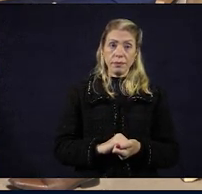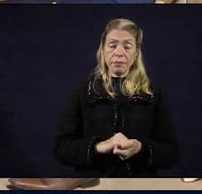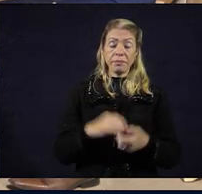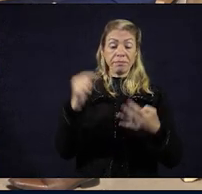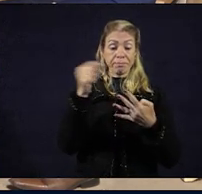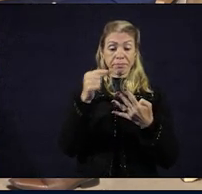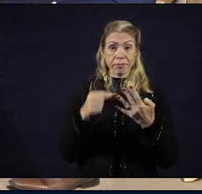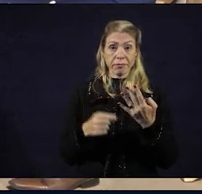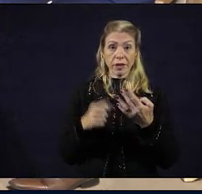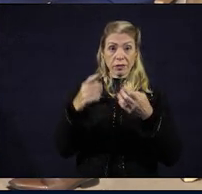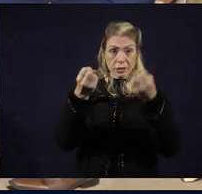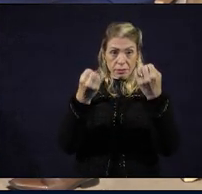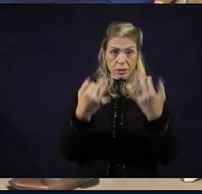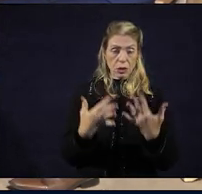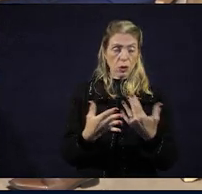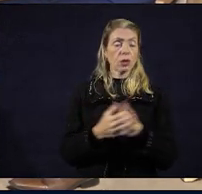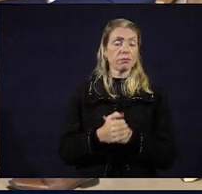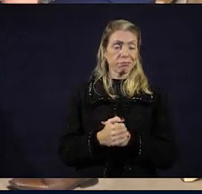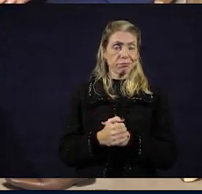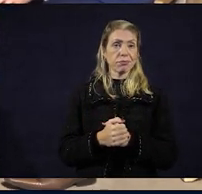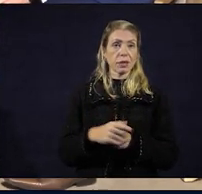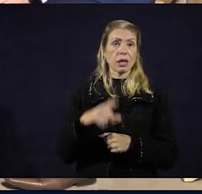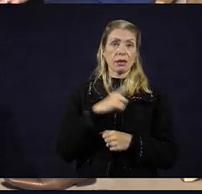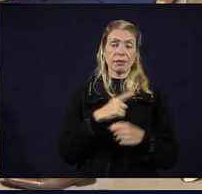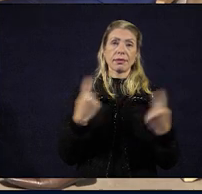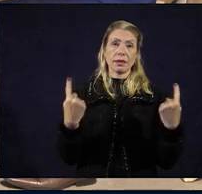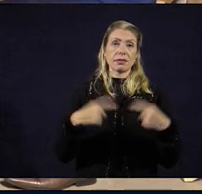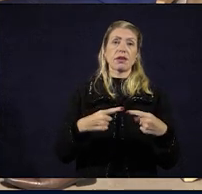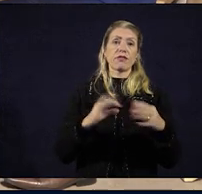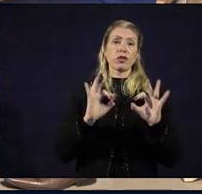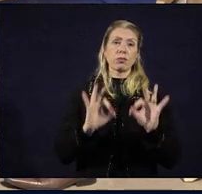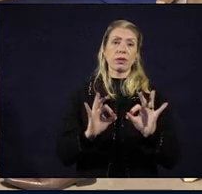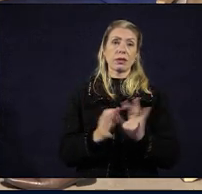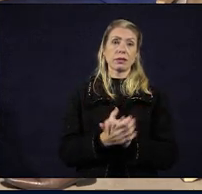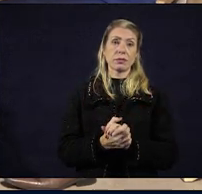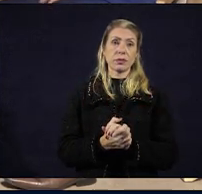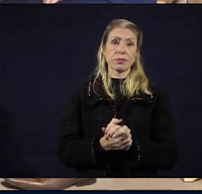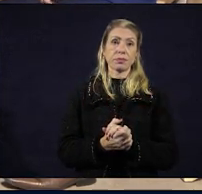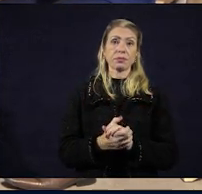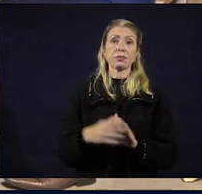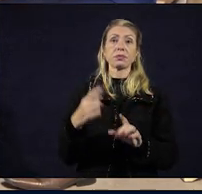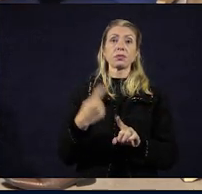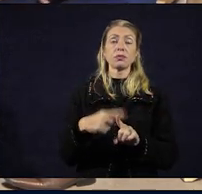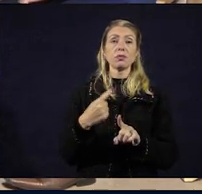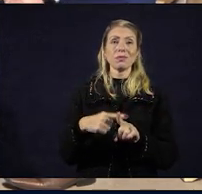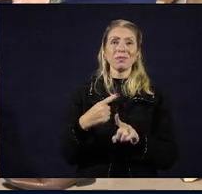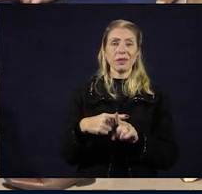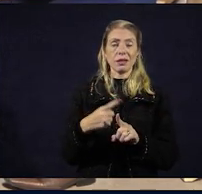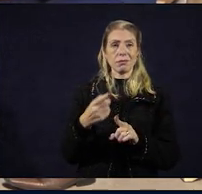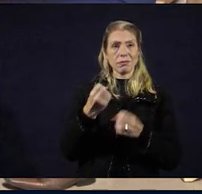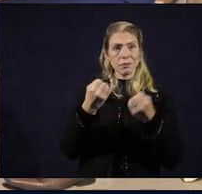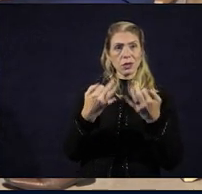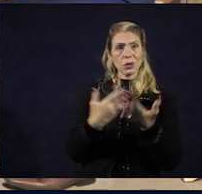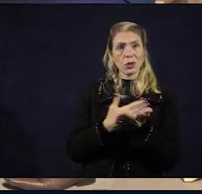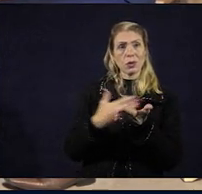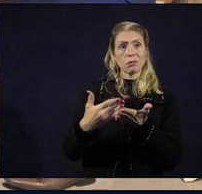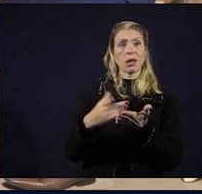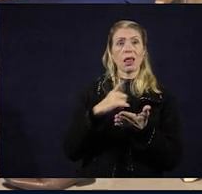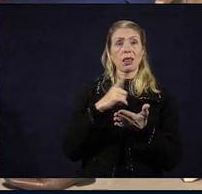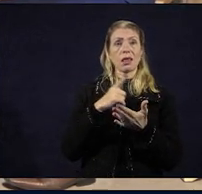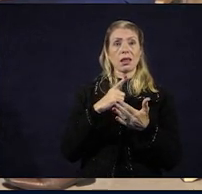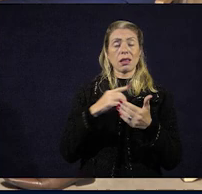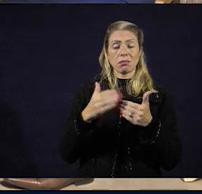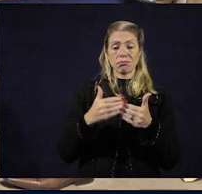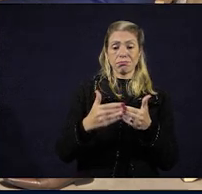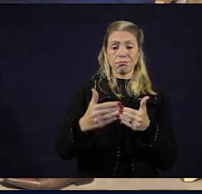que você colocou acho que tá dentre os maiores desafios né porque é um pouco também que o marido colocou no início tem uma distância muito grande